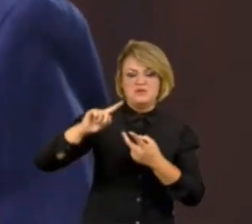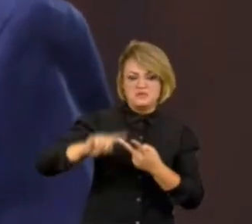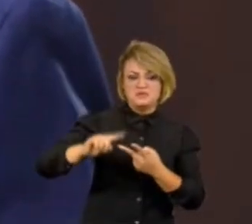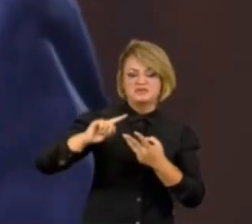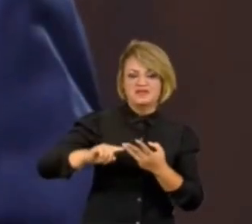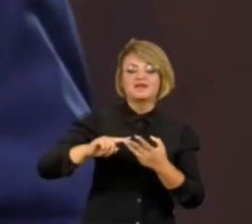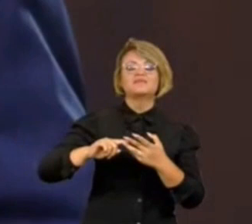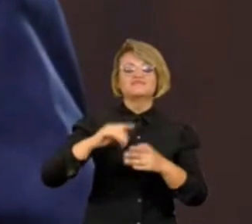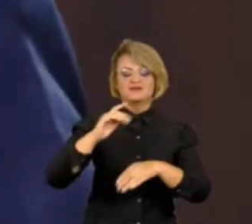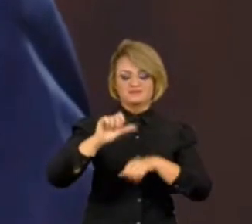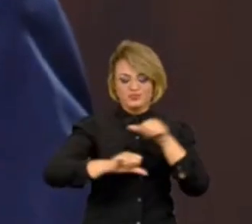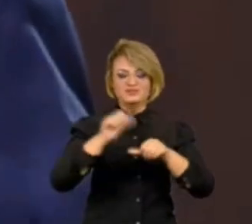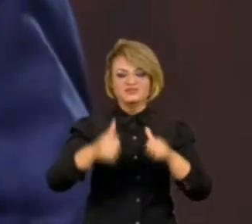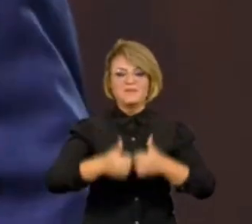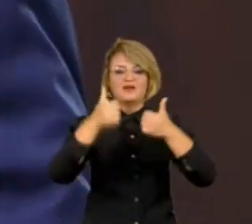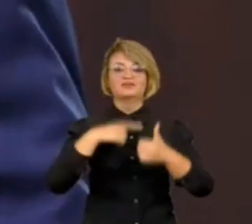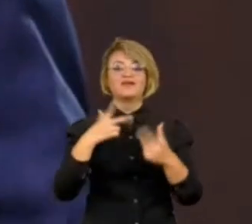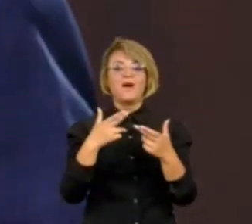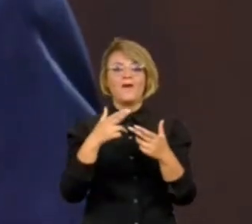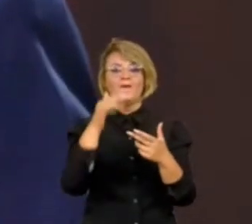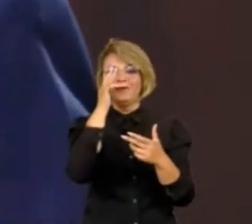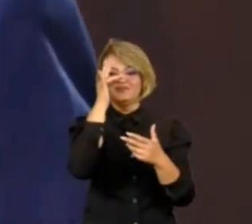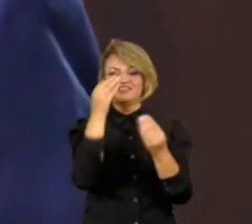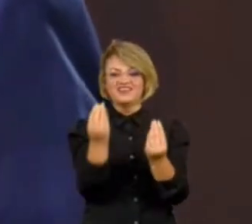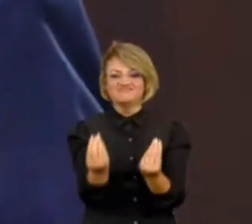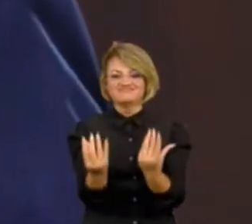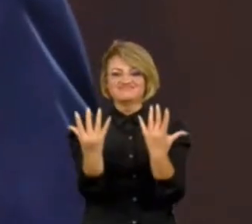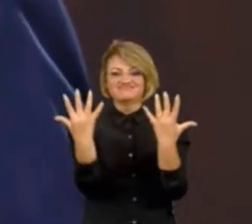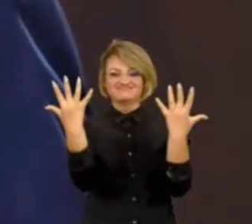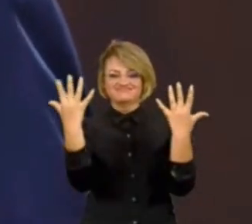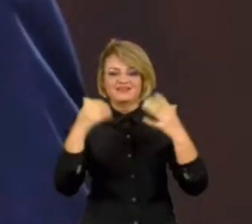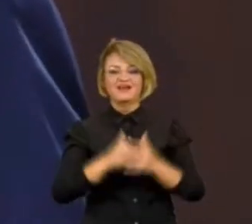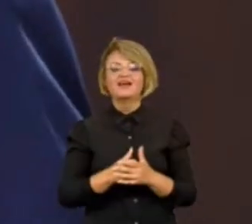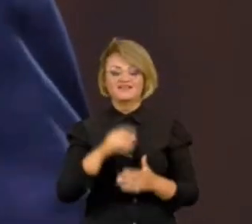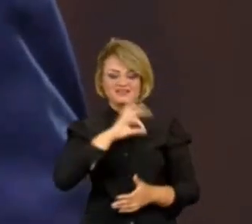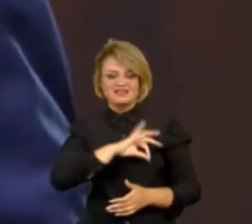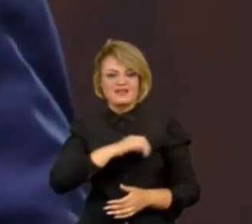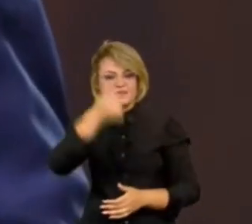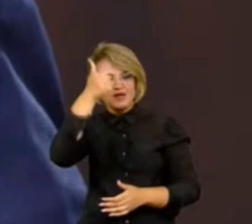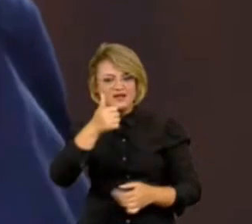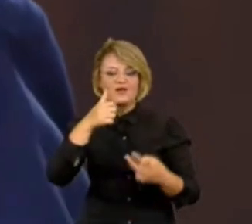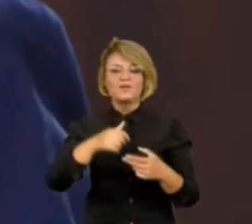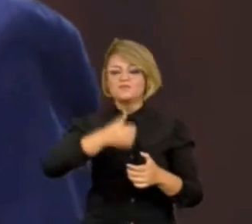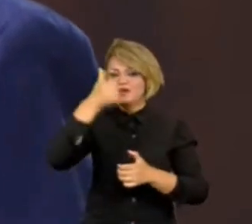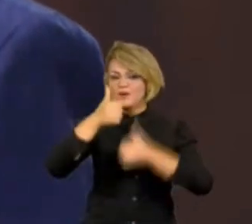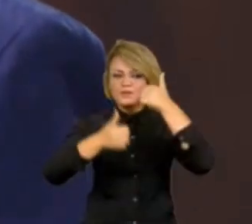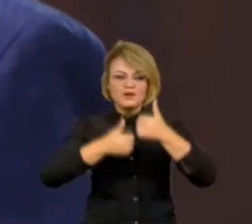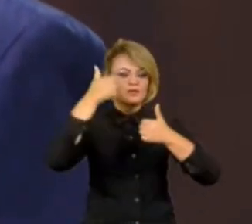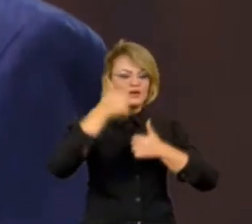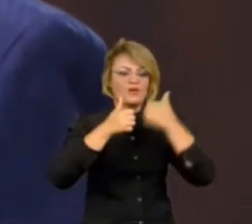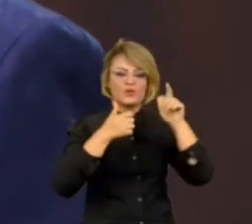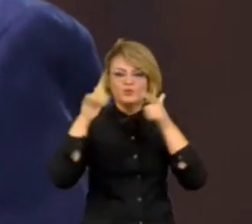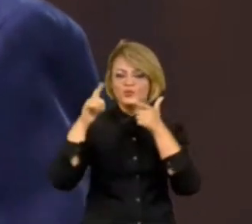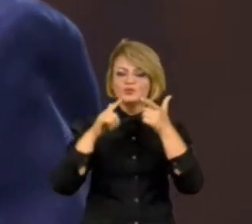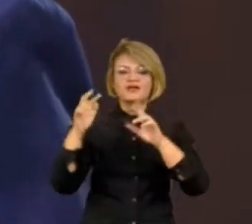chegar com mais salário, vai chegar com mais emprego, vai chegar com melhoria na educação, ela vai chegar com melhoria na relação internacional do Brasil.